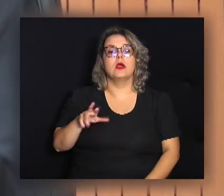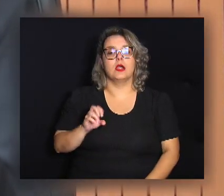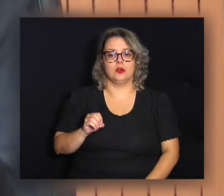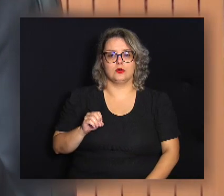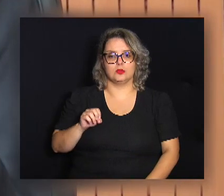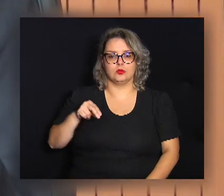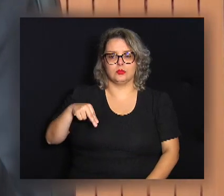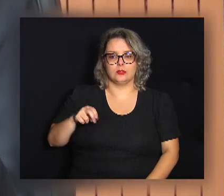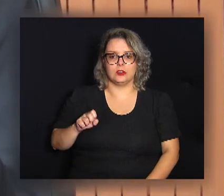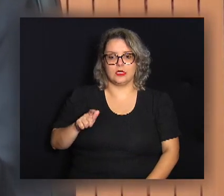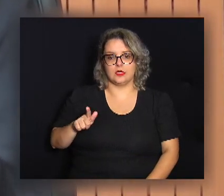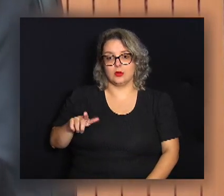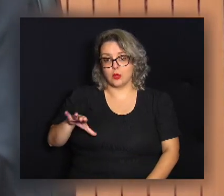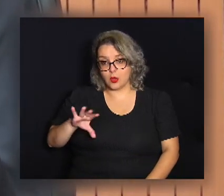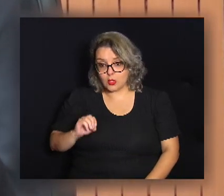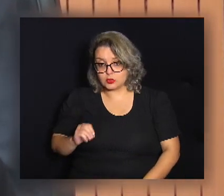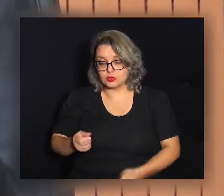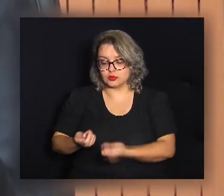do Brasil.